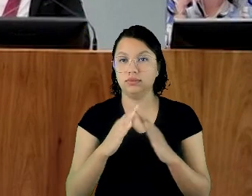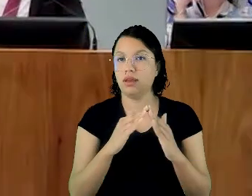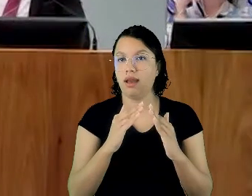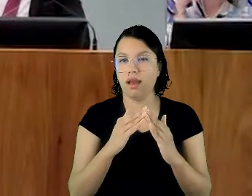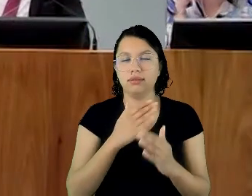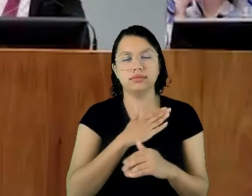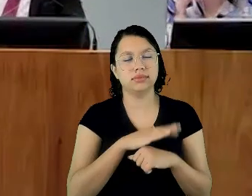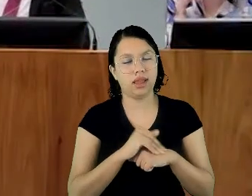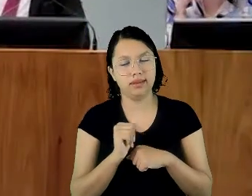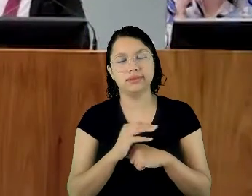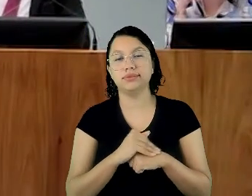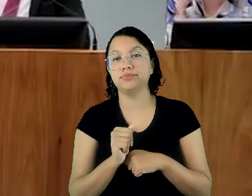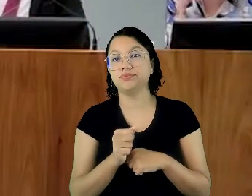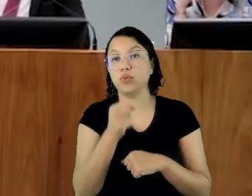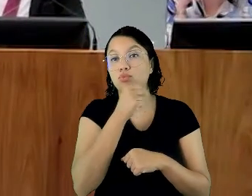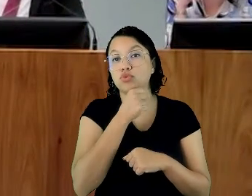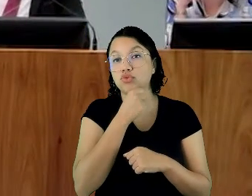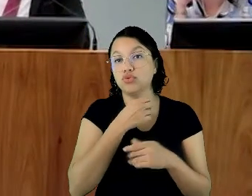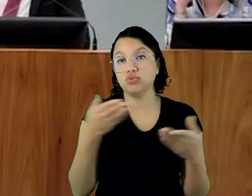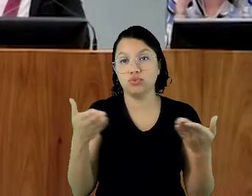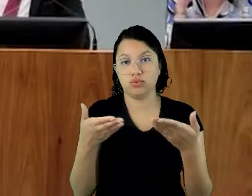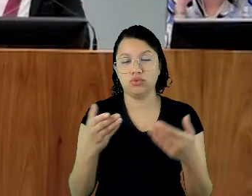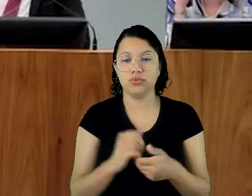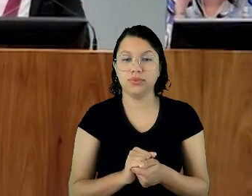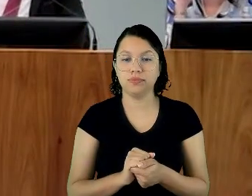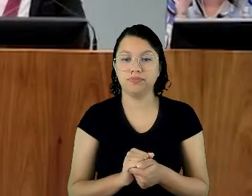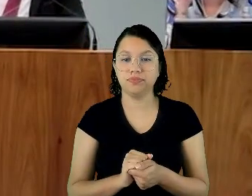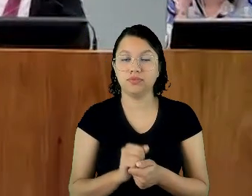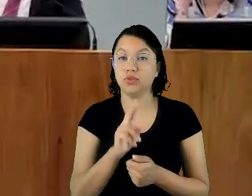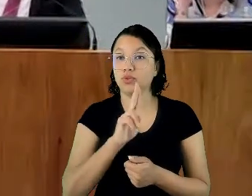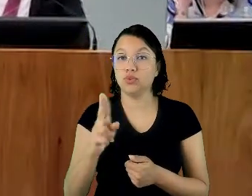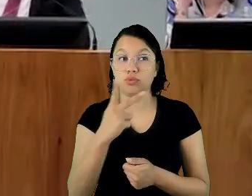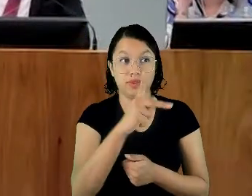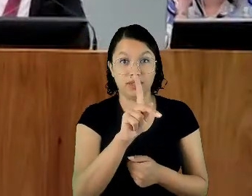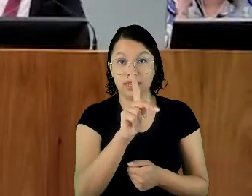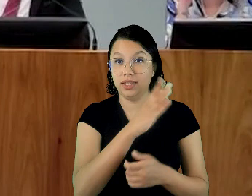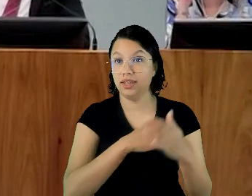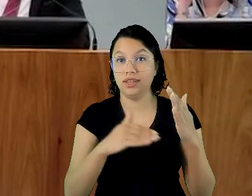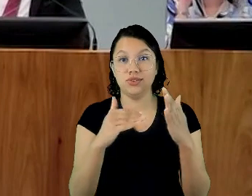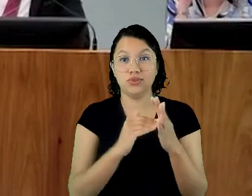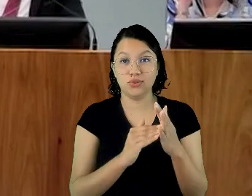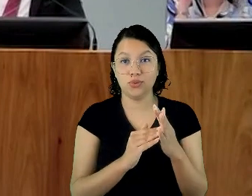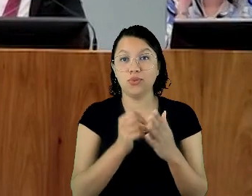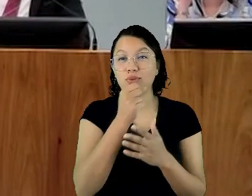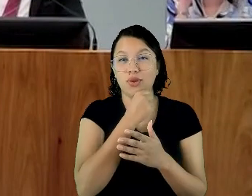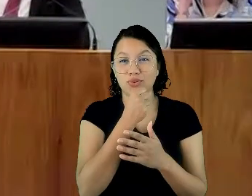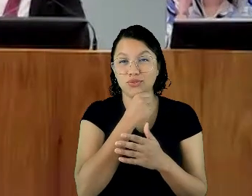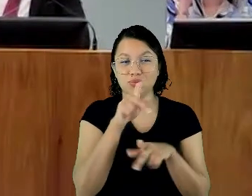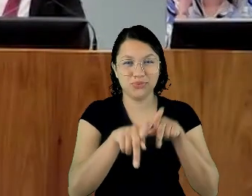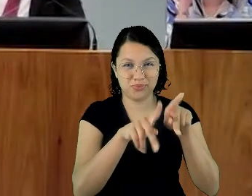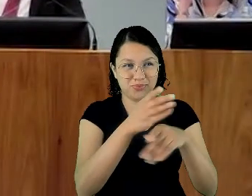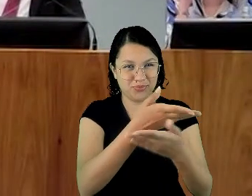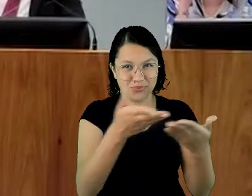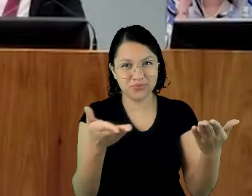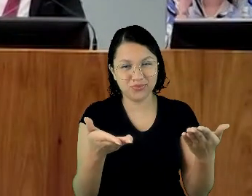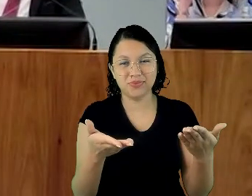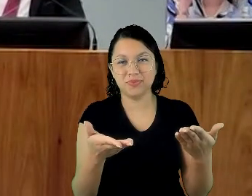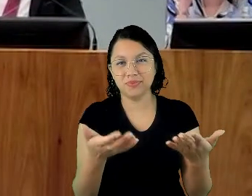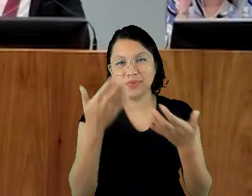Já aposentou, né? Então, em nome dele e dessa velha guarda, quero aqui deixar o meu